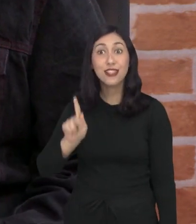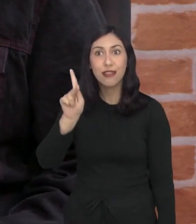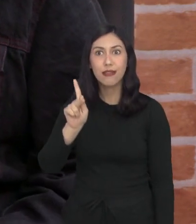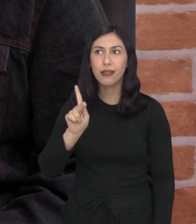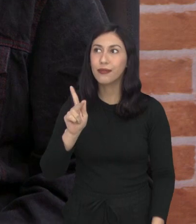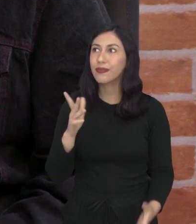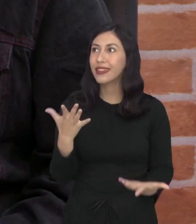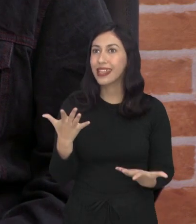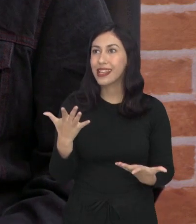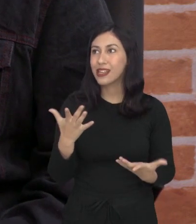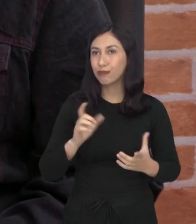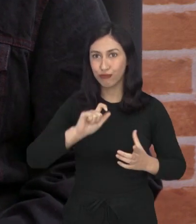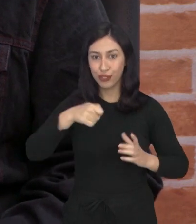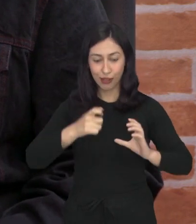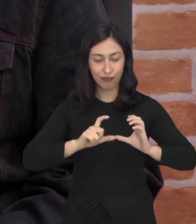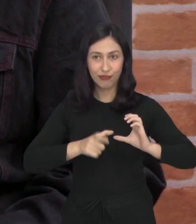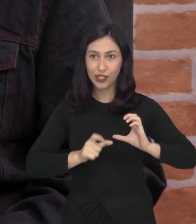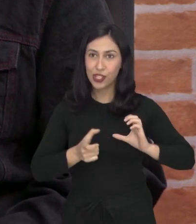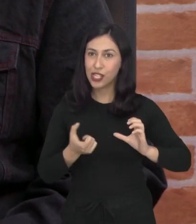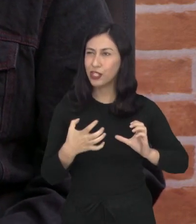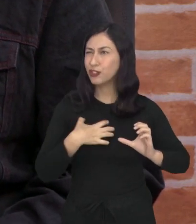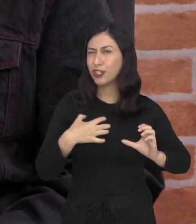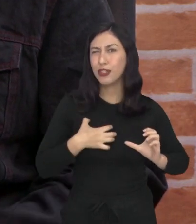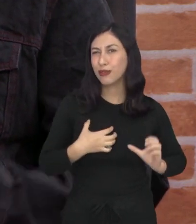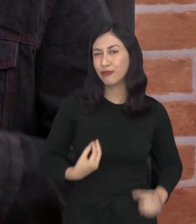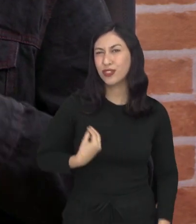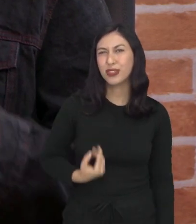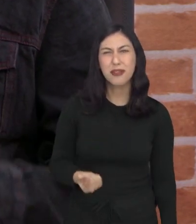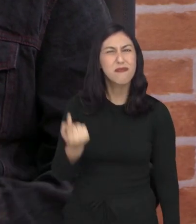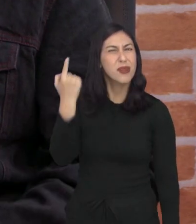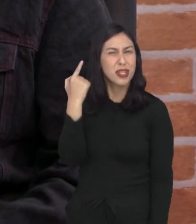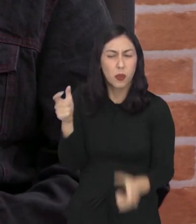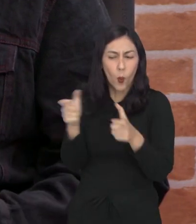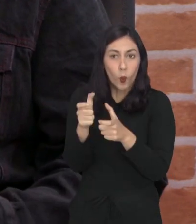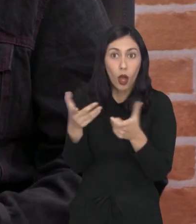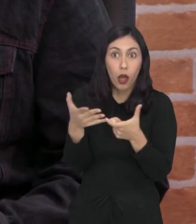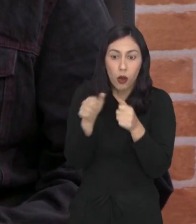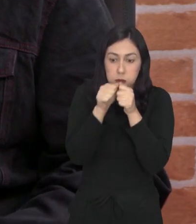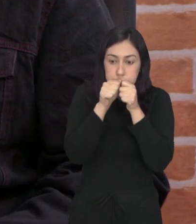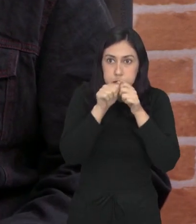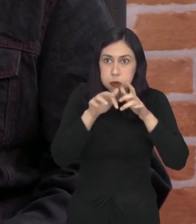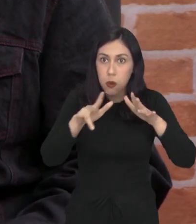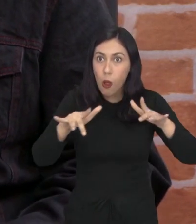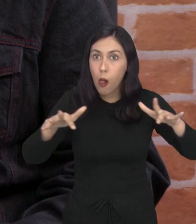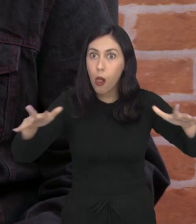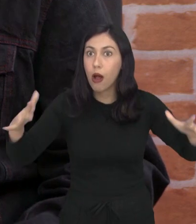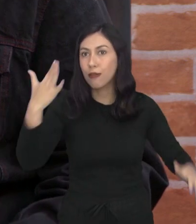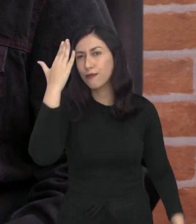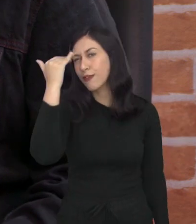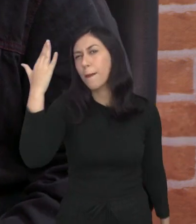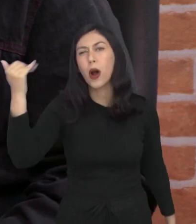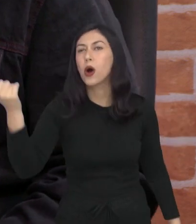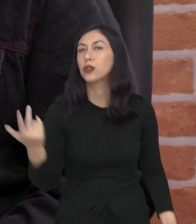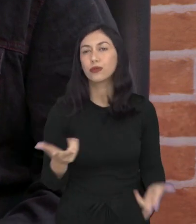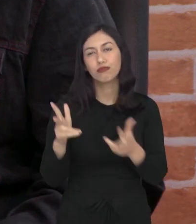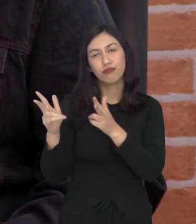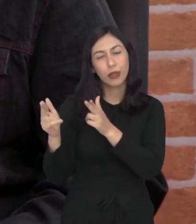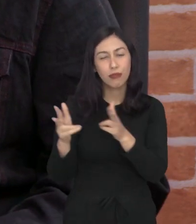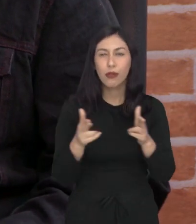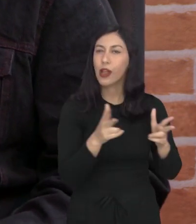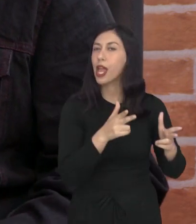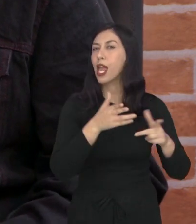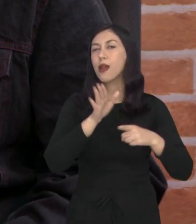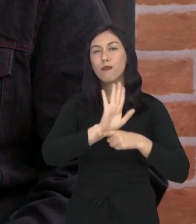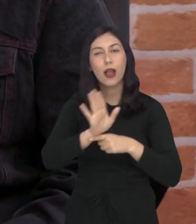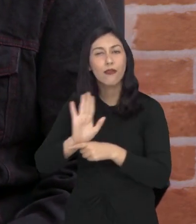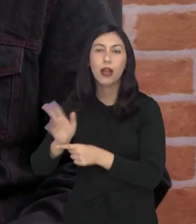estilo de vida, uma coisa bem bacana assim. Começou lá atrás meio nichado, mas hoje estourou bastante, né? Popularizou muito com a Marvel, Star Wars,